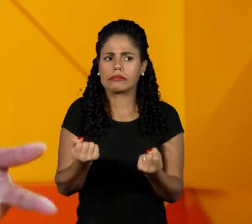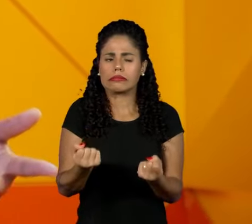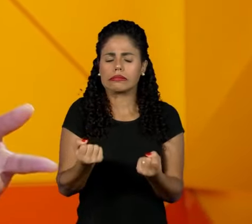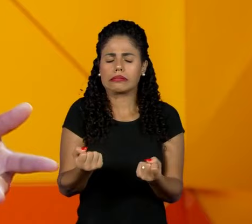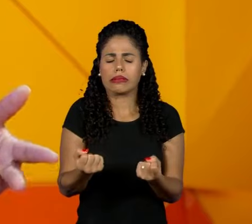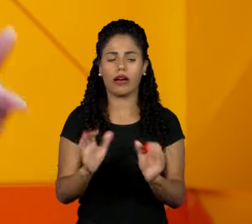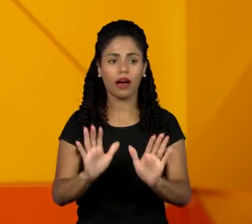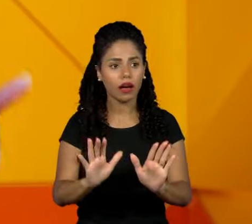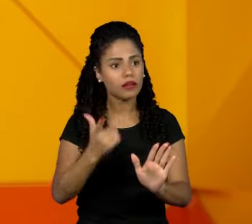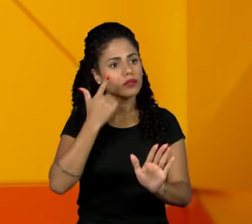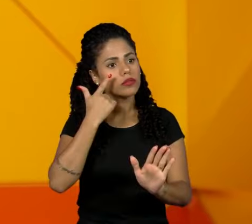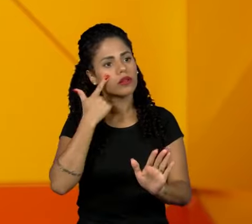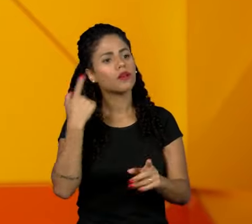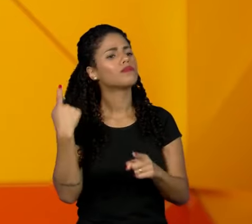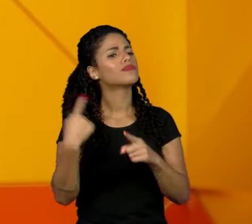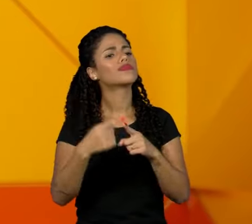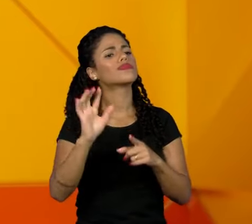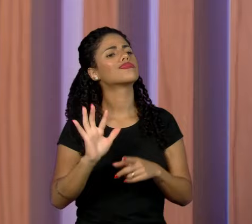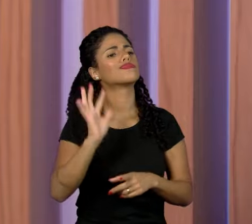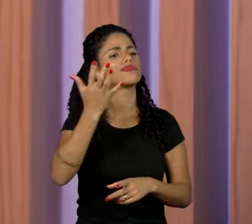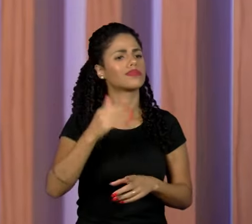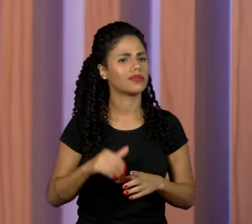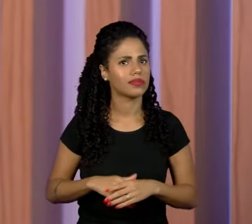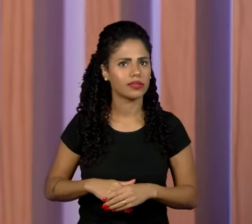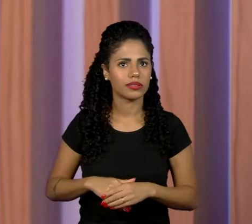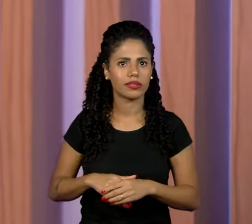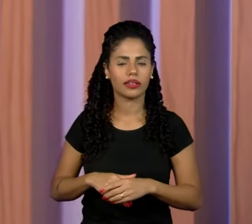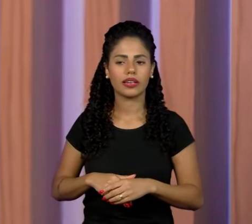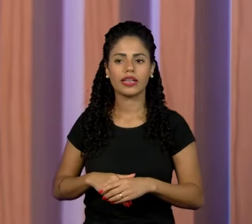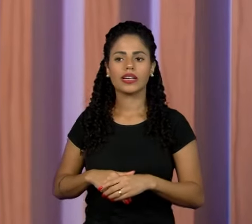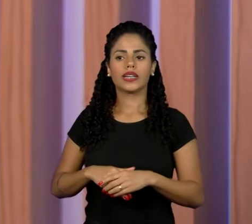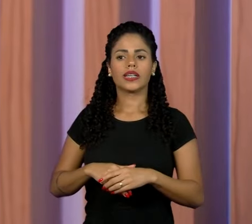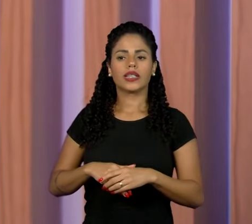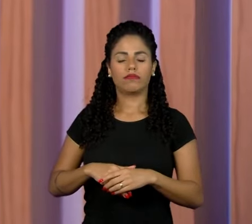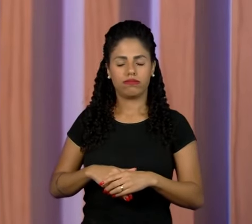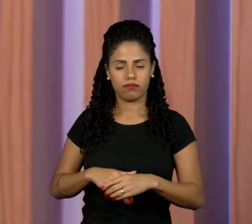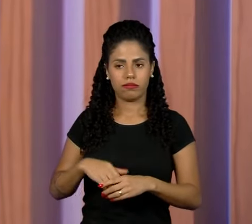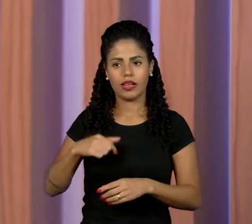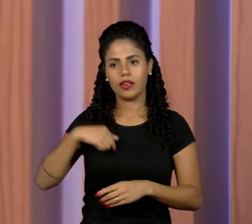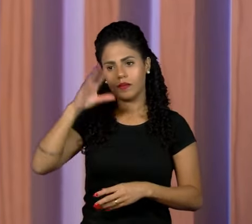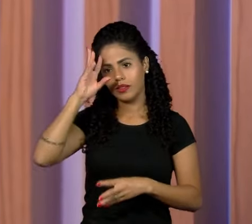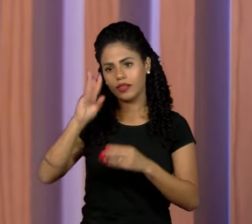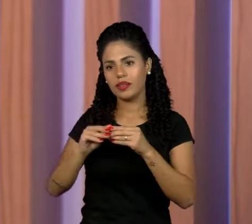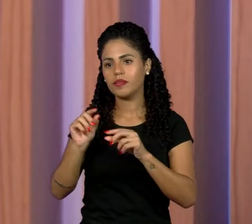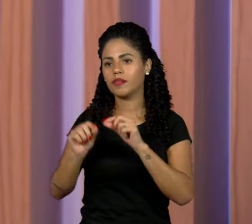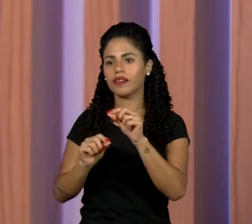mais agressivo. Por que que isso acontece? Eu entendo que é por racismo.